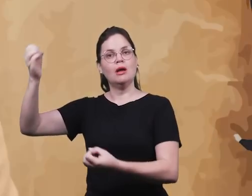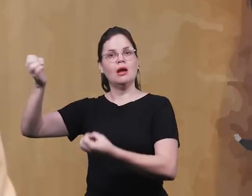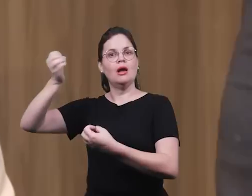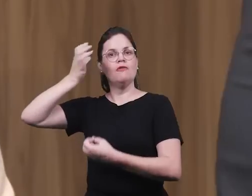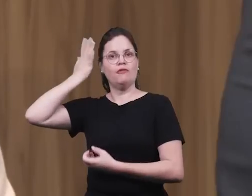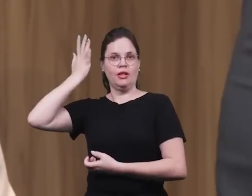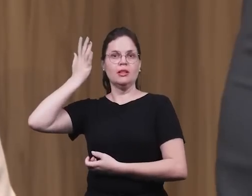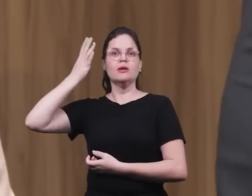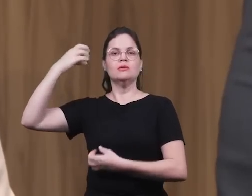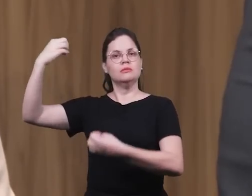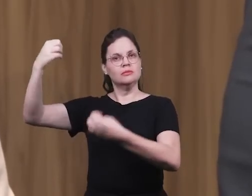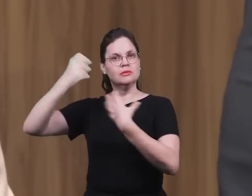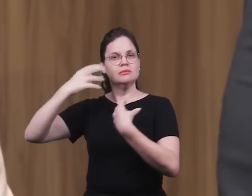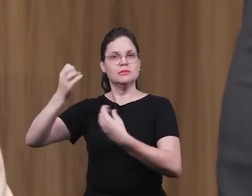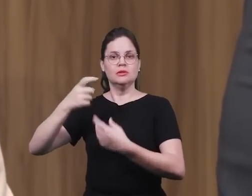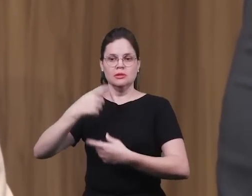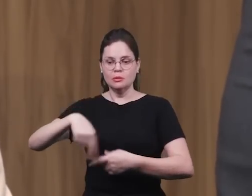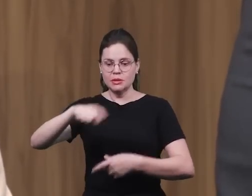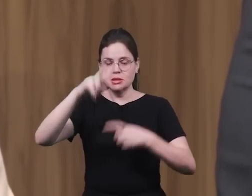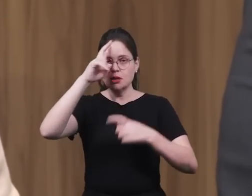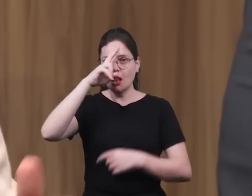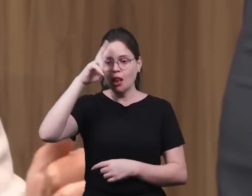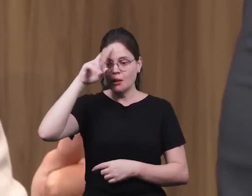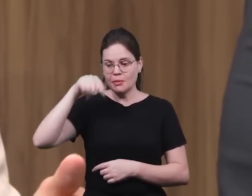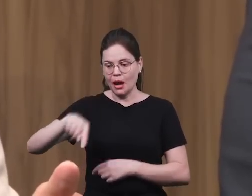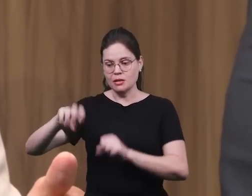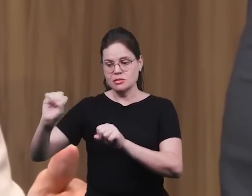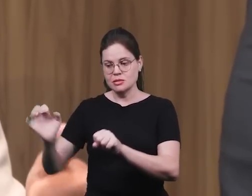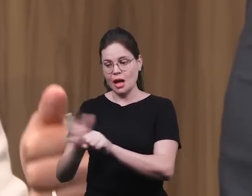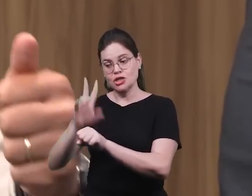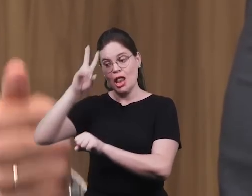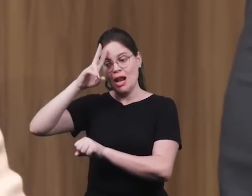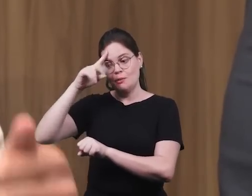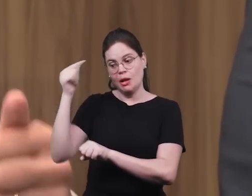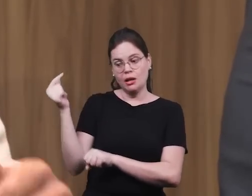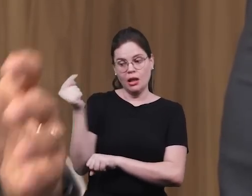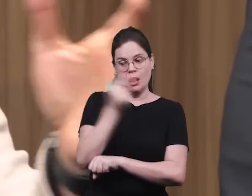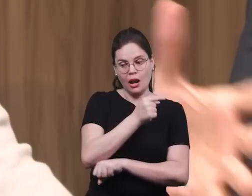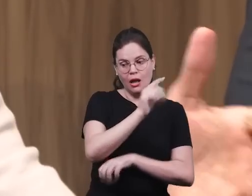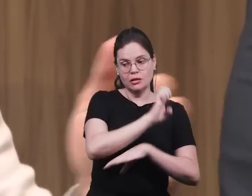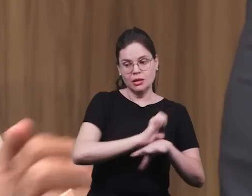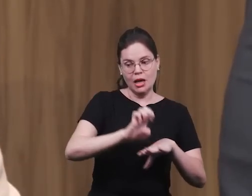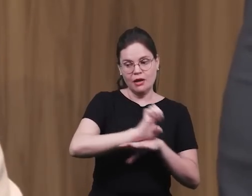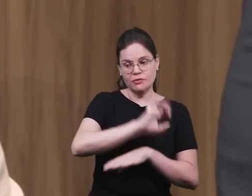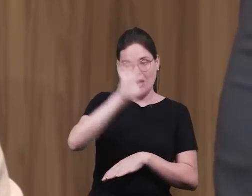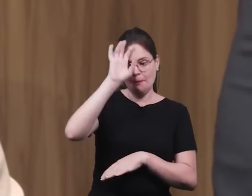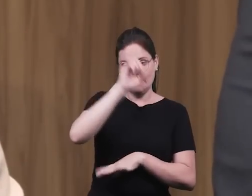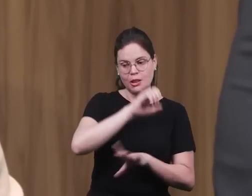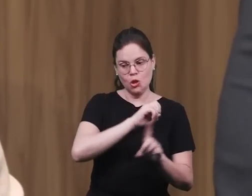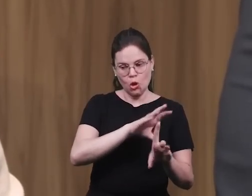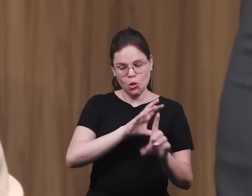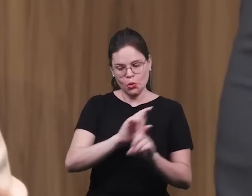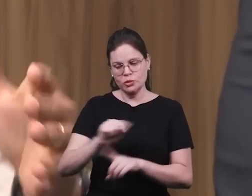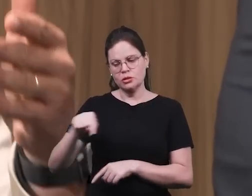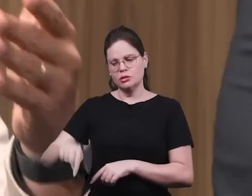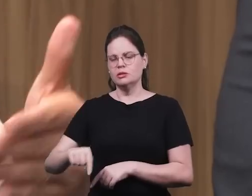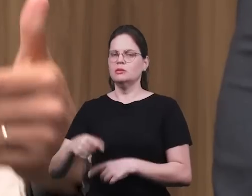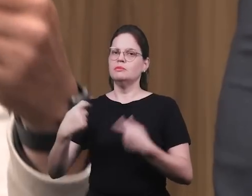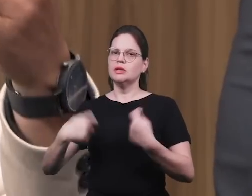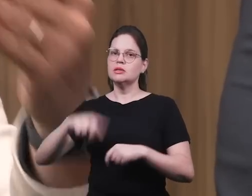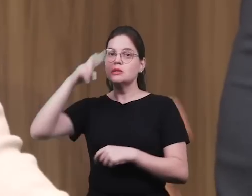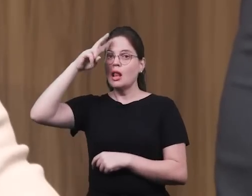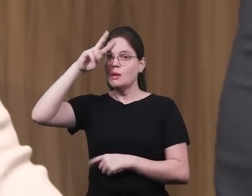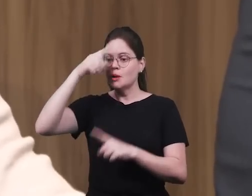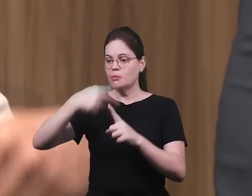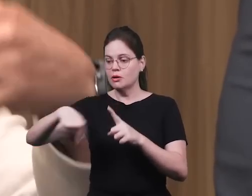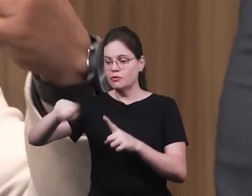Então, lembra-te do que recebeste. Por quê? A igreja histórica se esqueceu disso. E se apegou